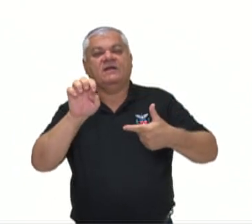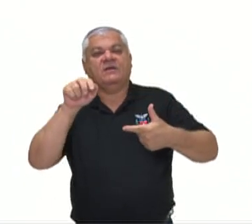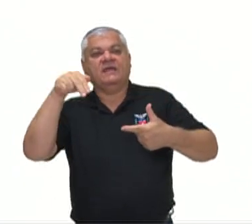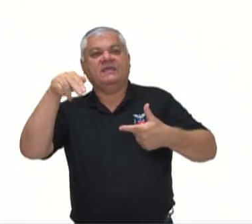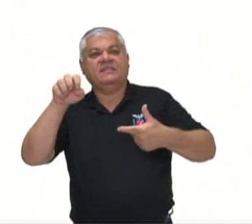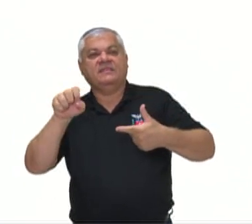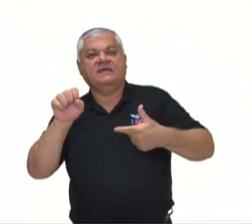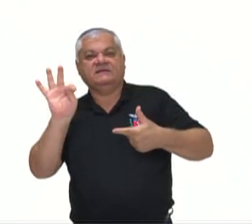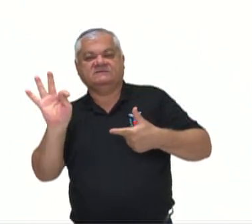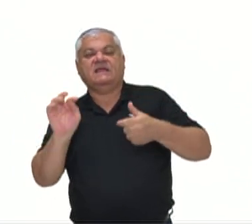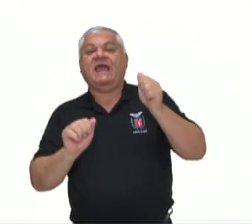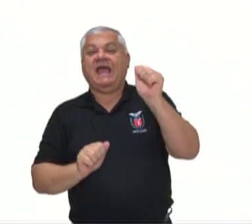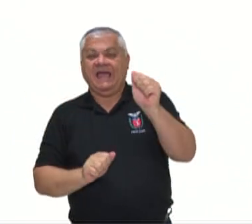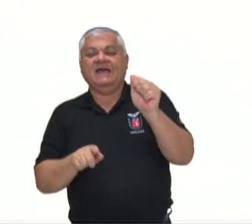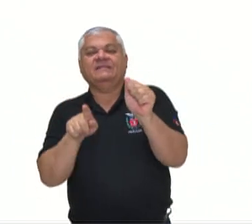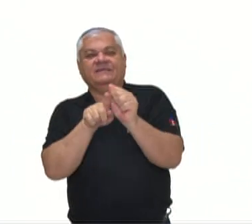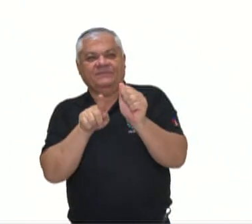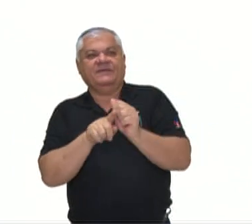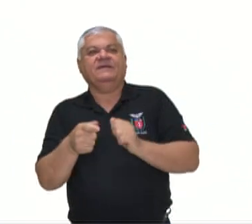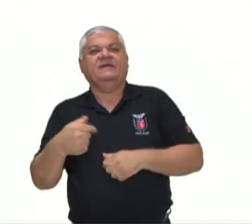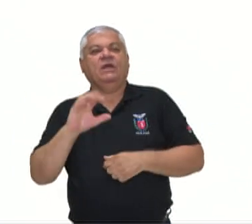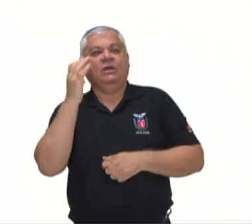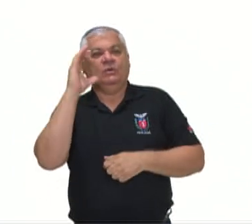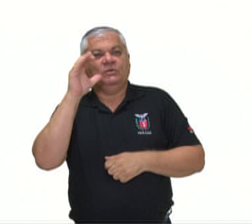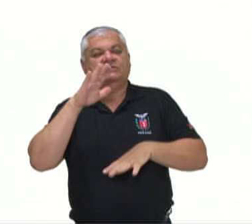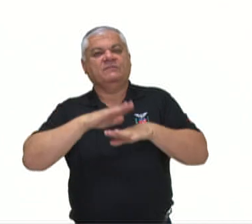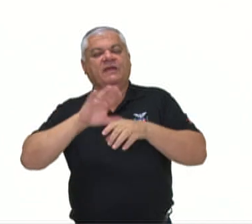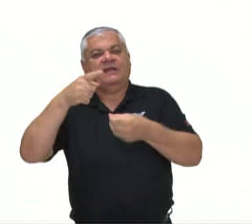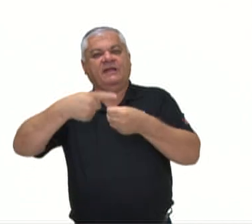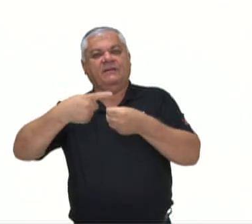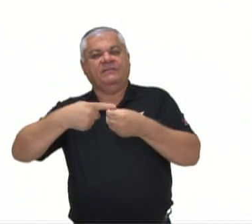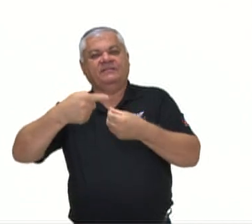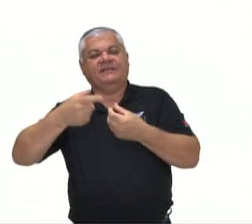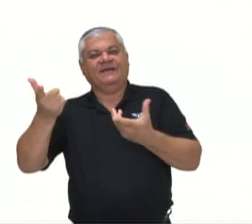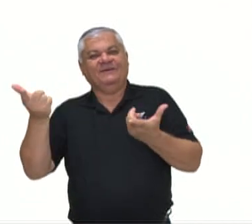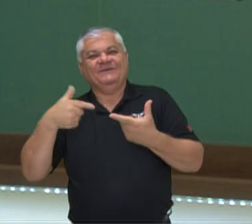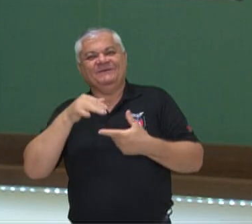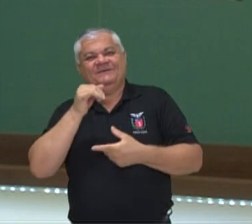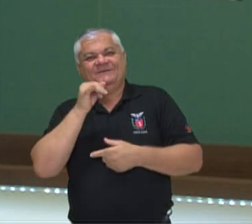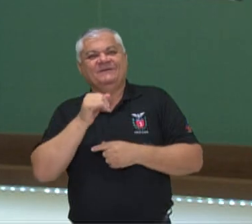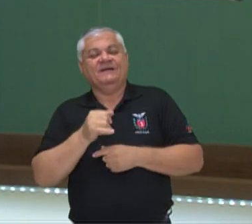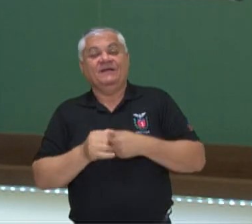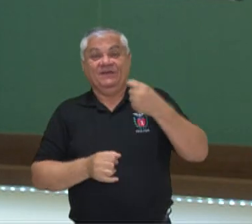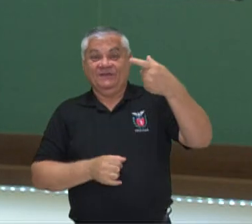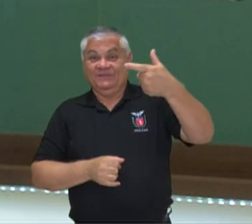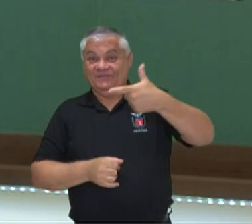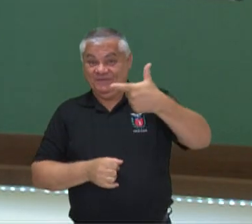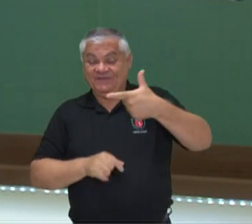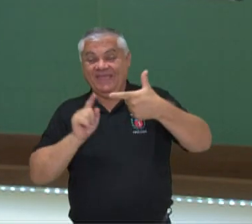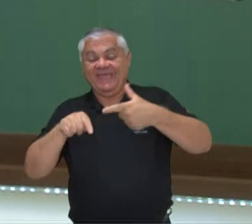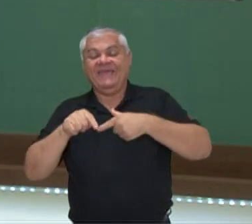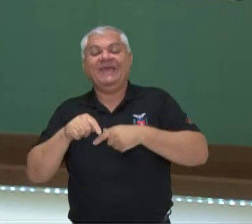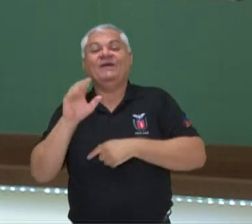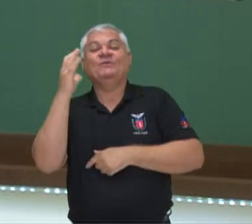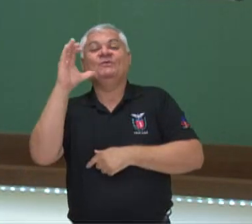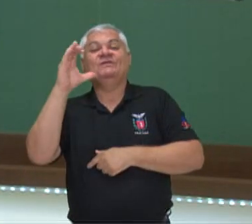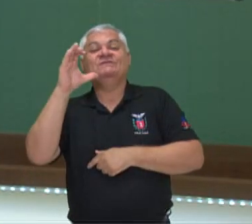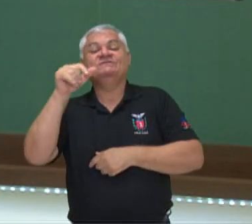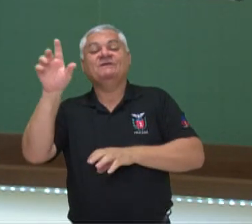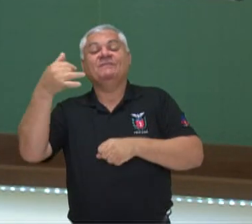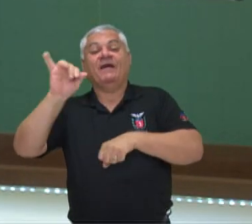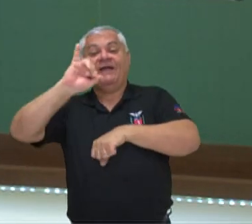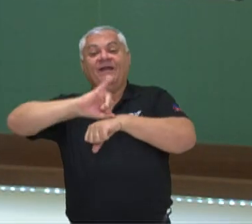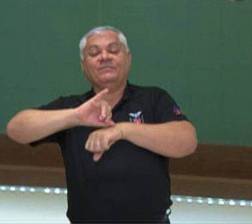A também. Curitiba is the greenest capital city in the country. Na número 2, eu estou dizendo que Curitiba é a